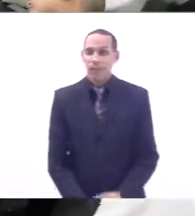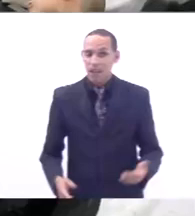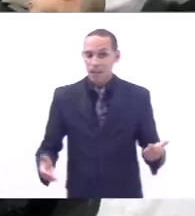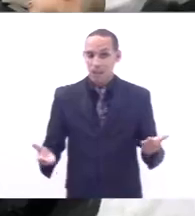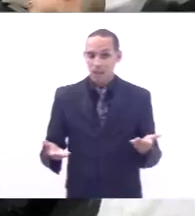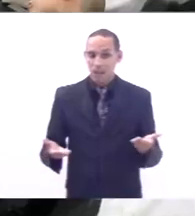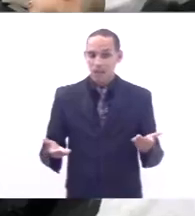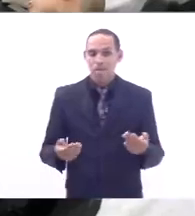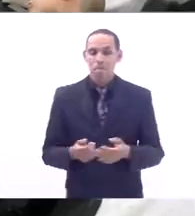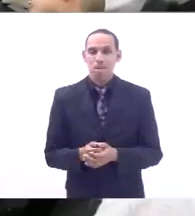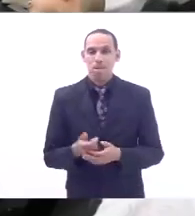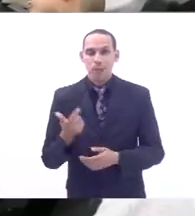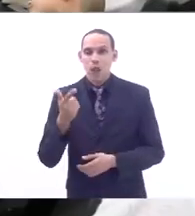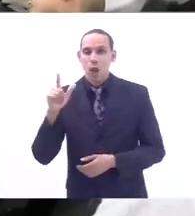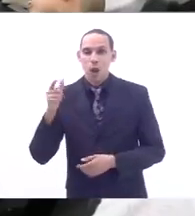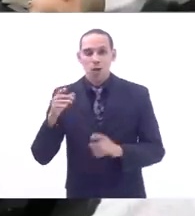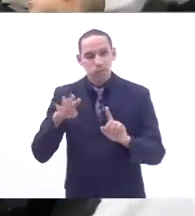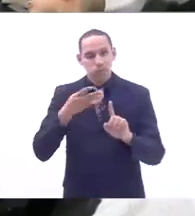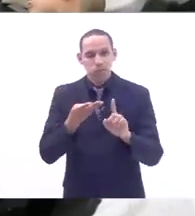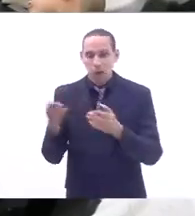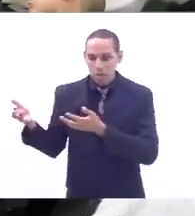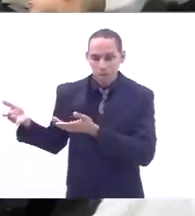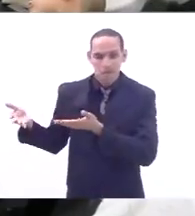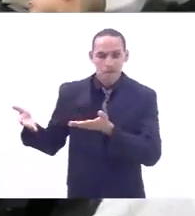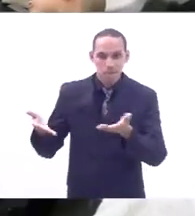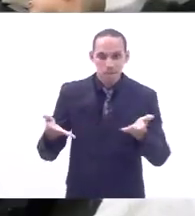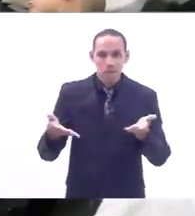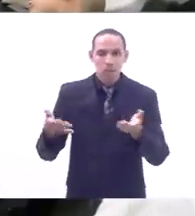Agora, os próximos homenageados, por favor.